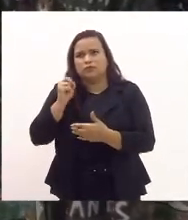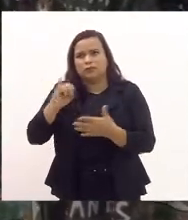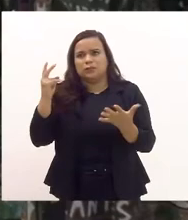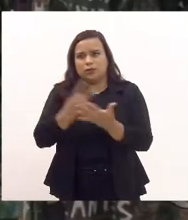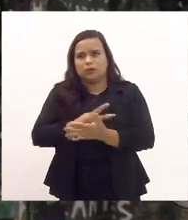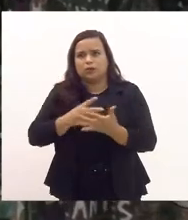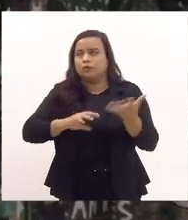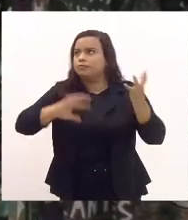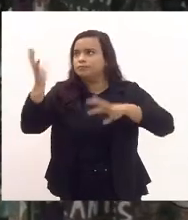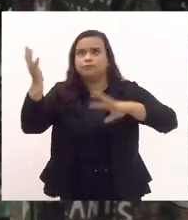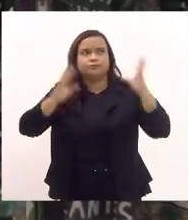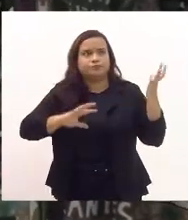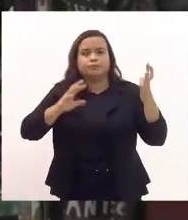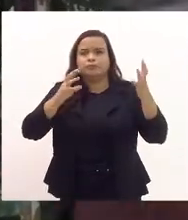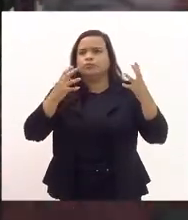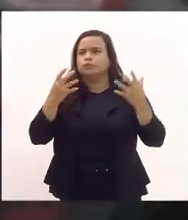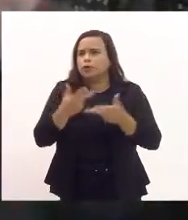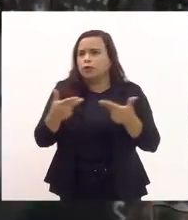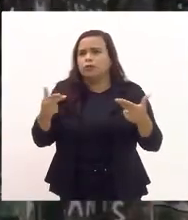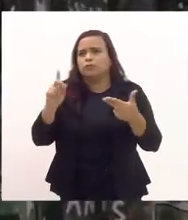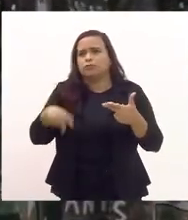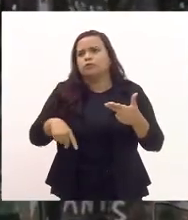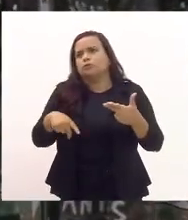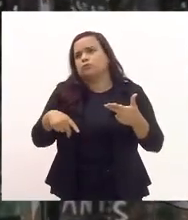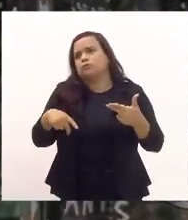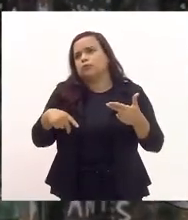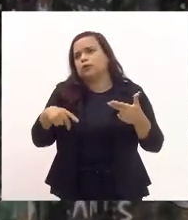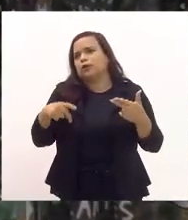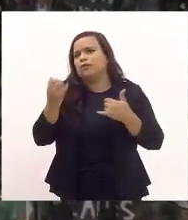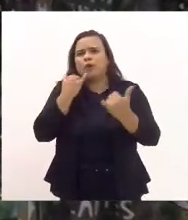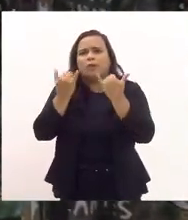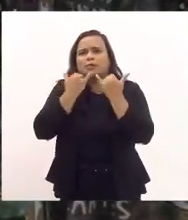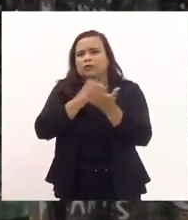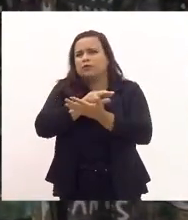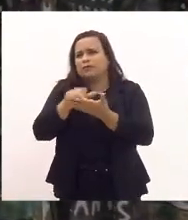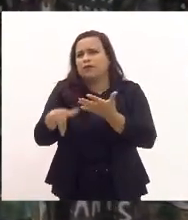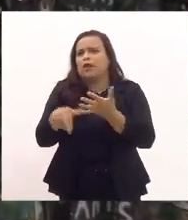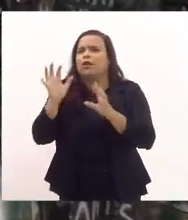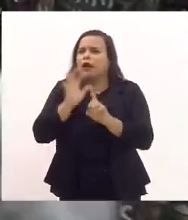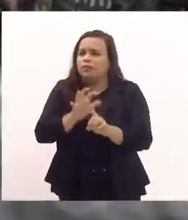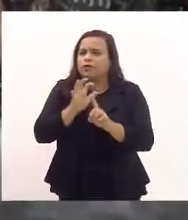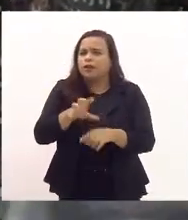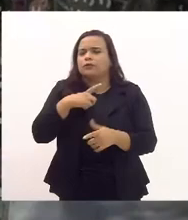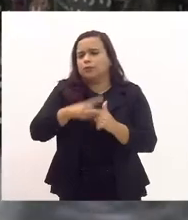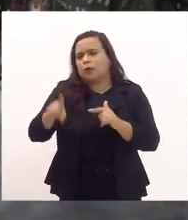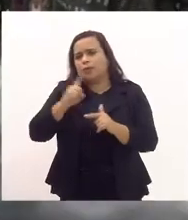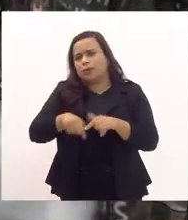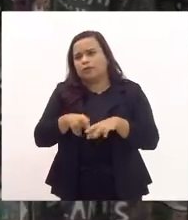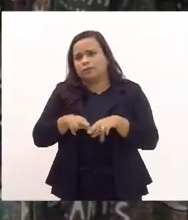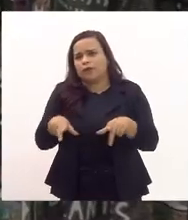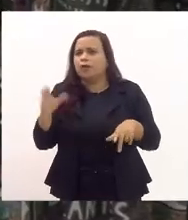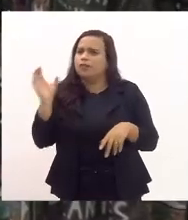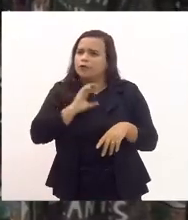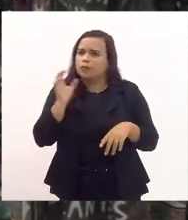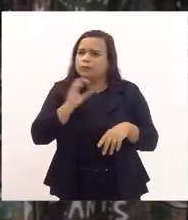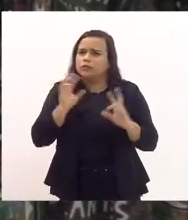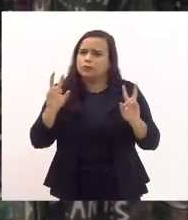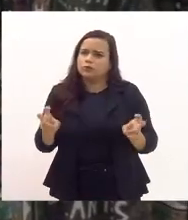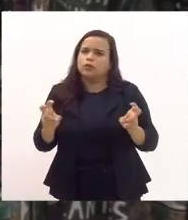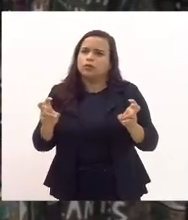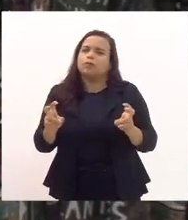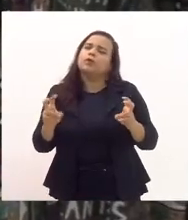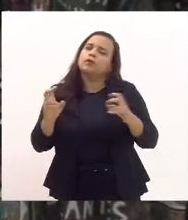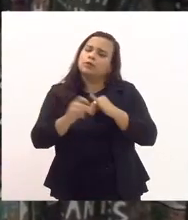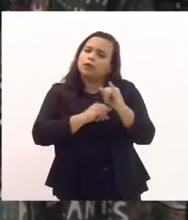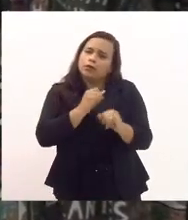desastres momento em que o congestionamento de informações afeta significativamente a velocidade das